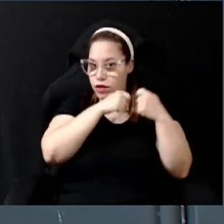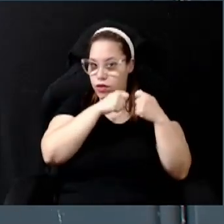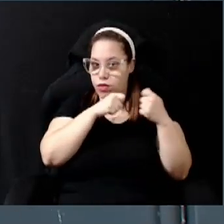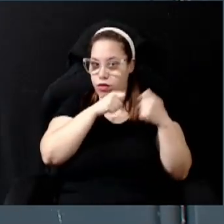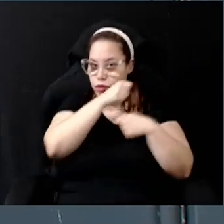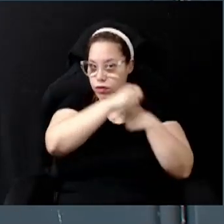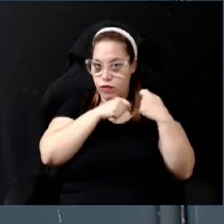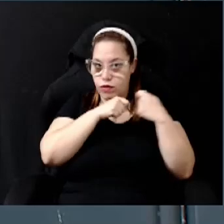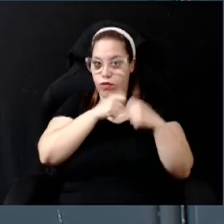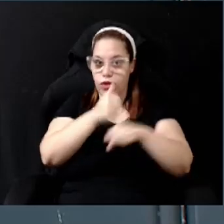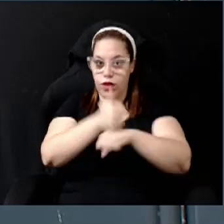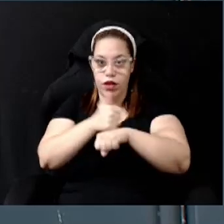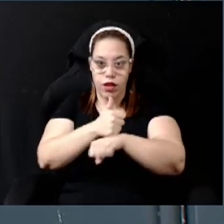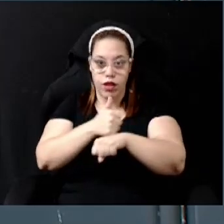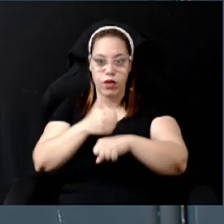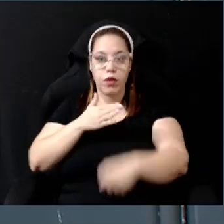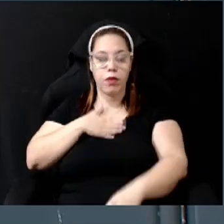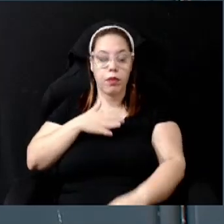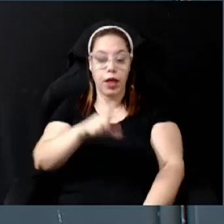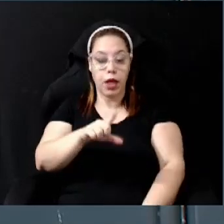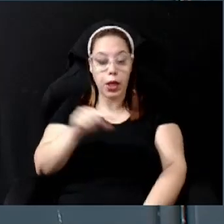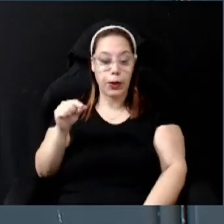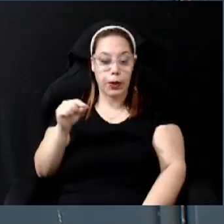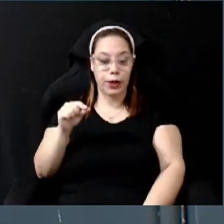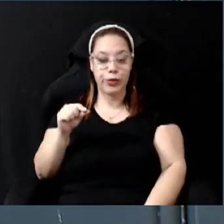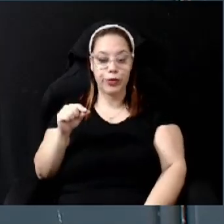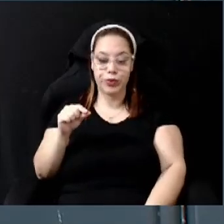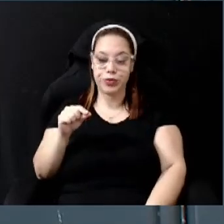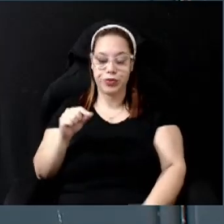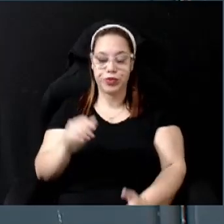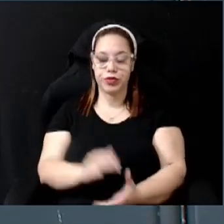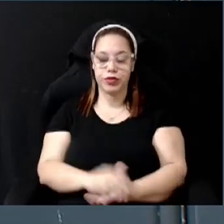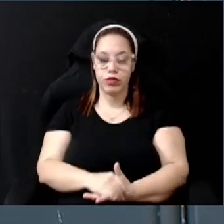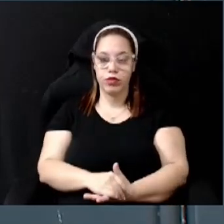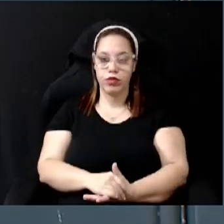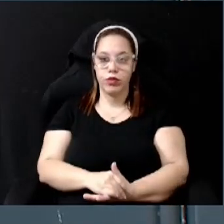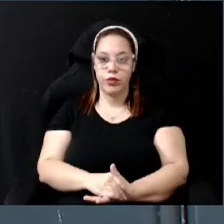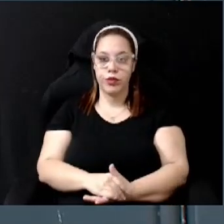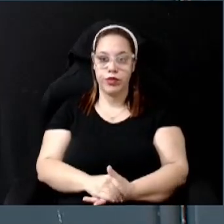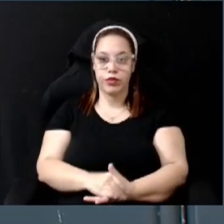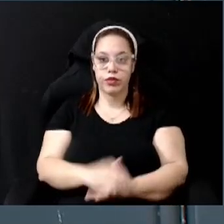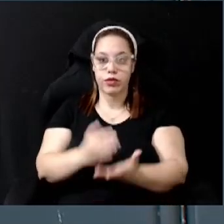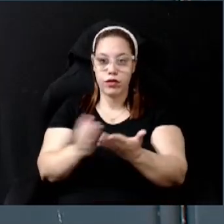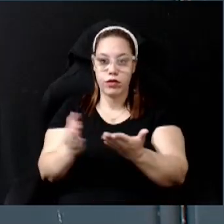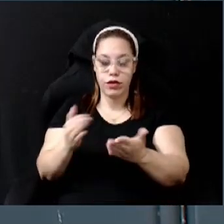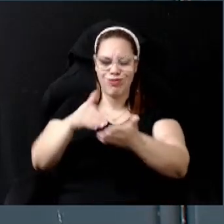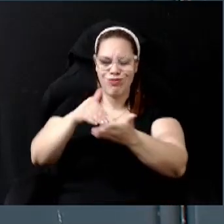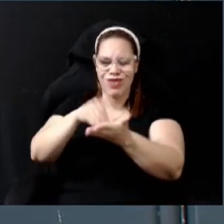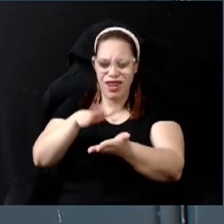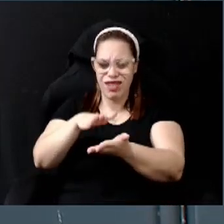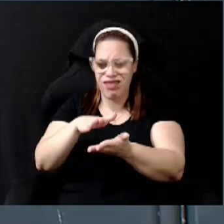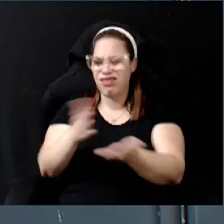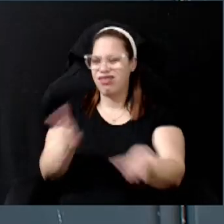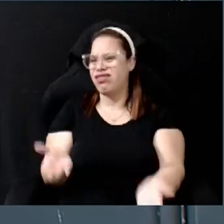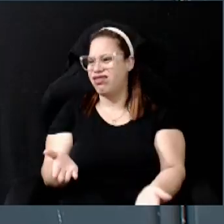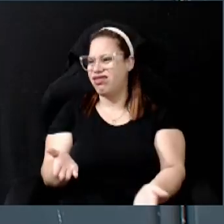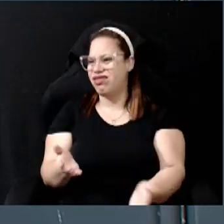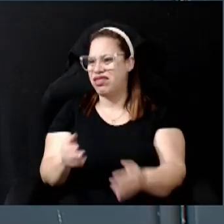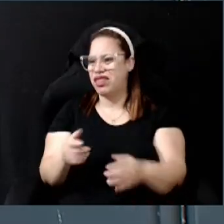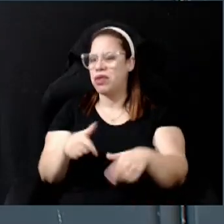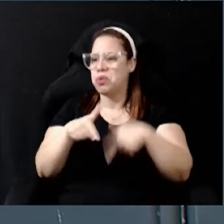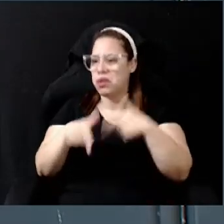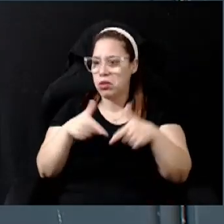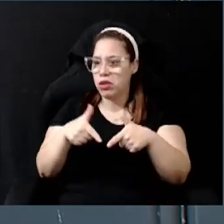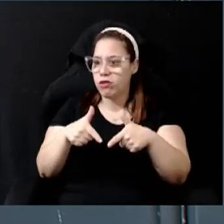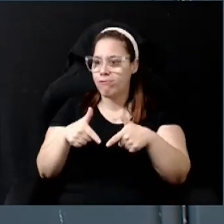profissão me escolheu. E eu tinha acabado de ser mandada embora do serviço. E eu já tinha